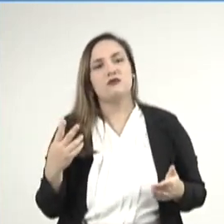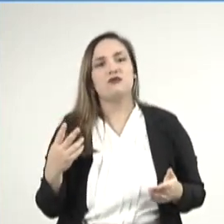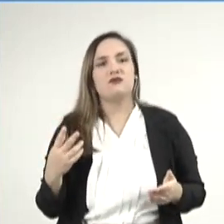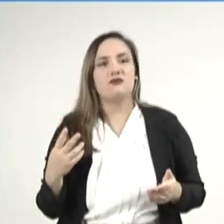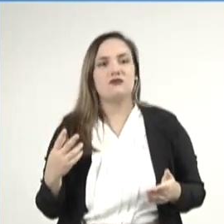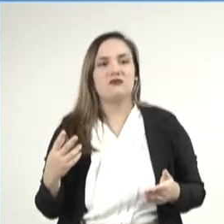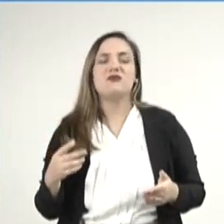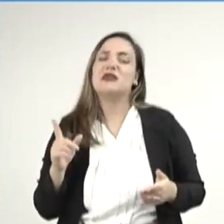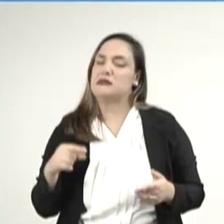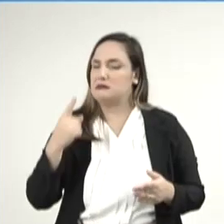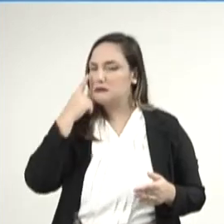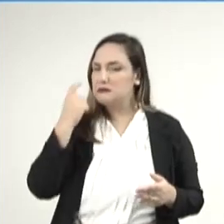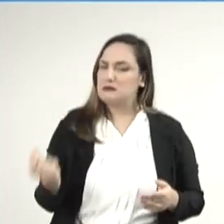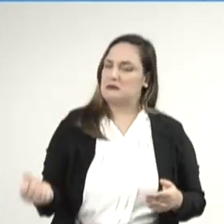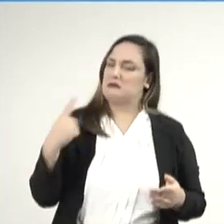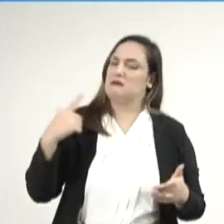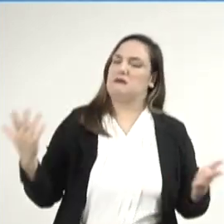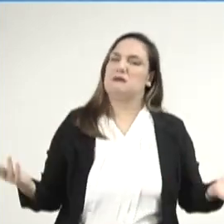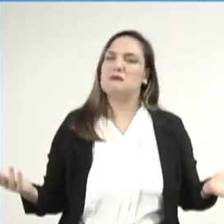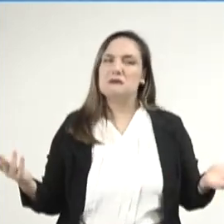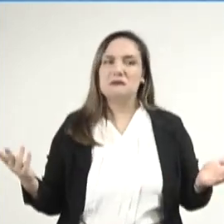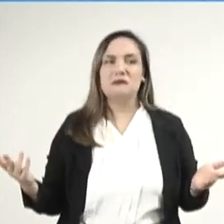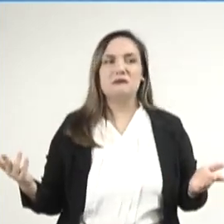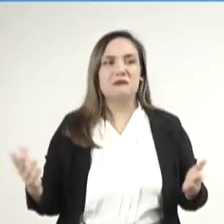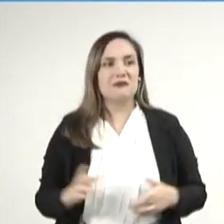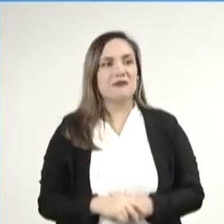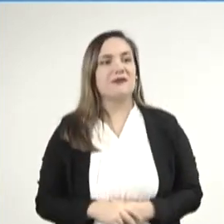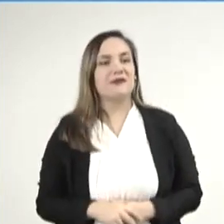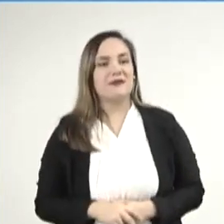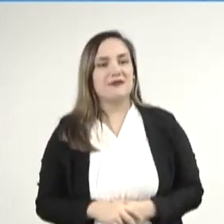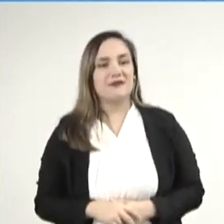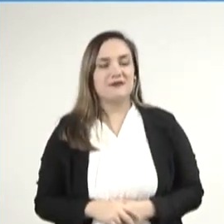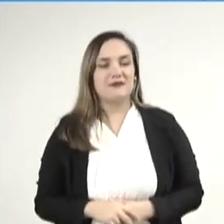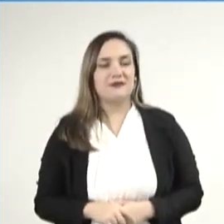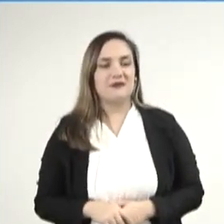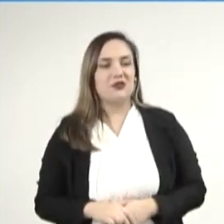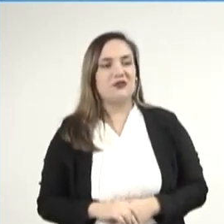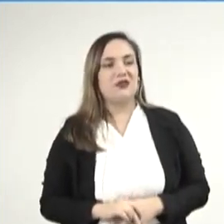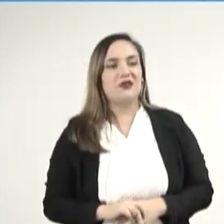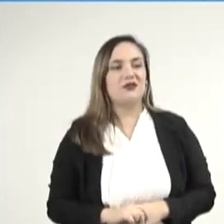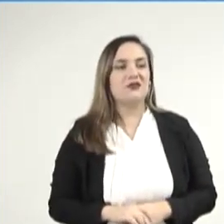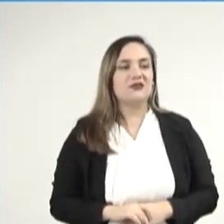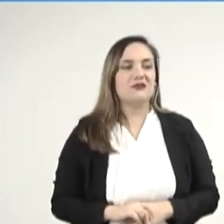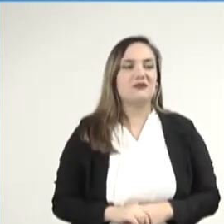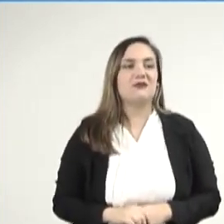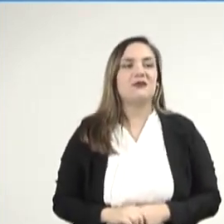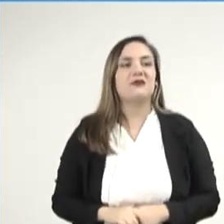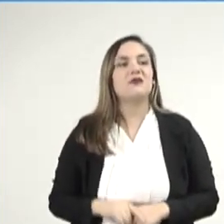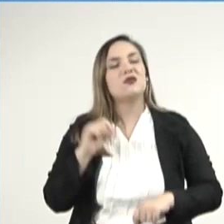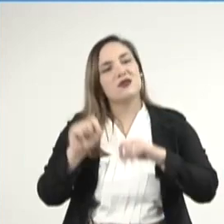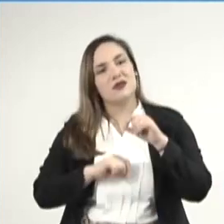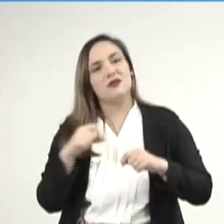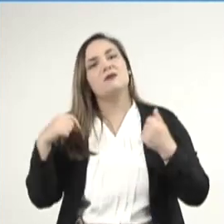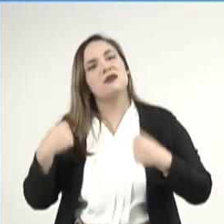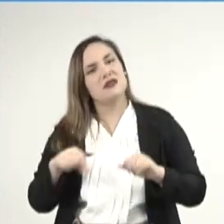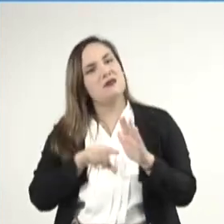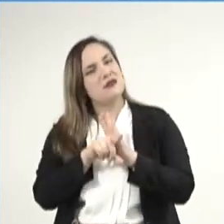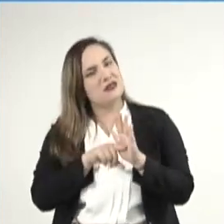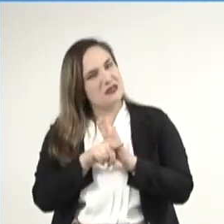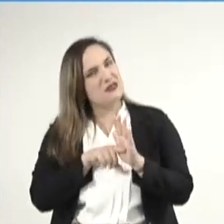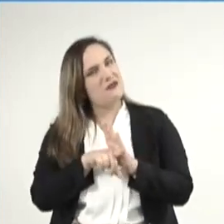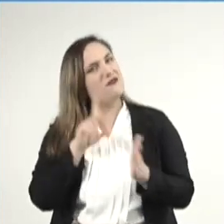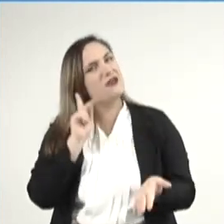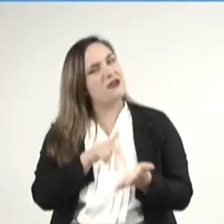é um negócio muito estranho, né? Então, eu acho que isso precisa ser devidamente